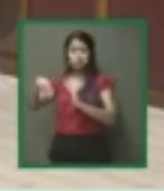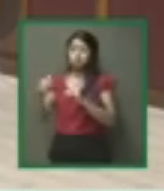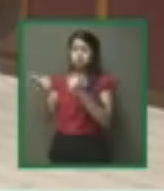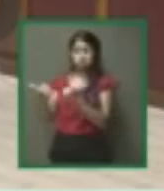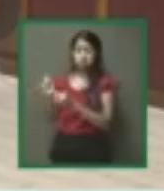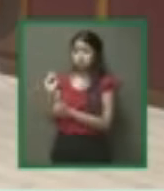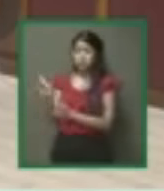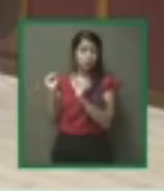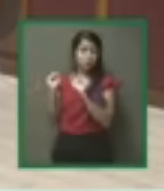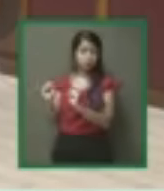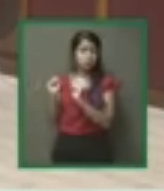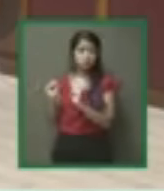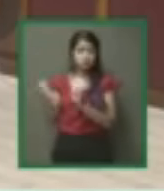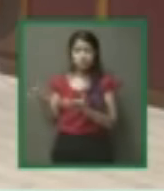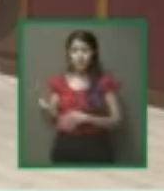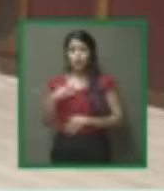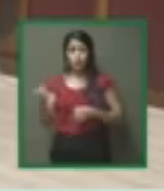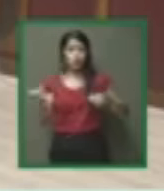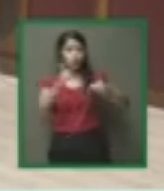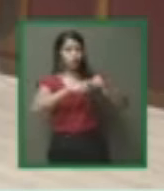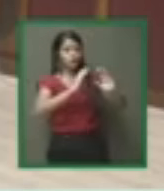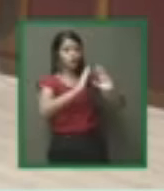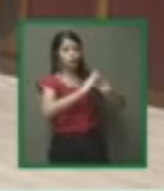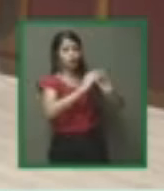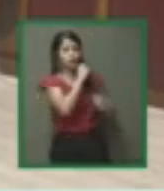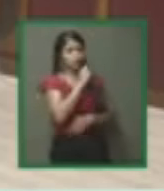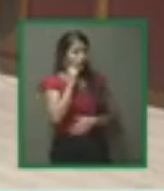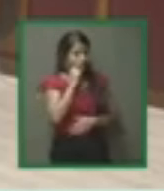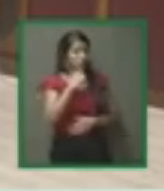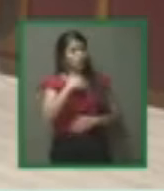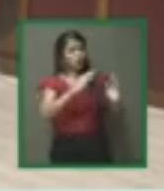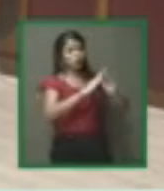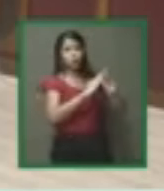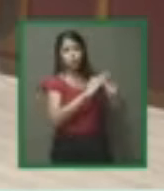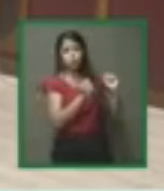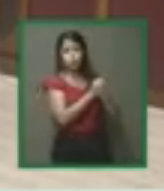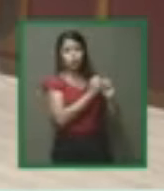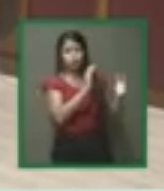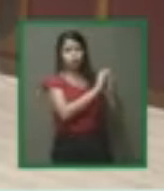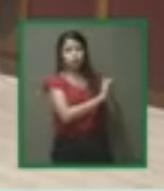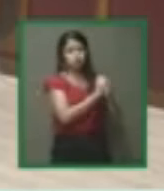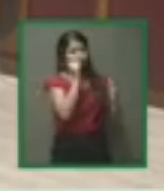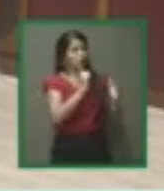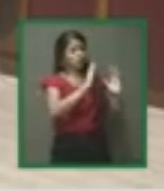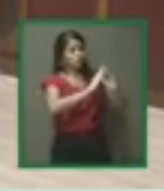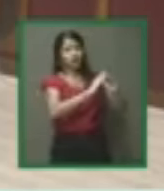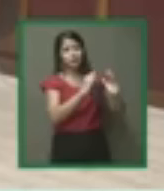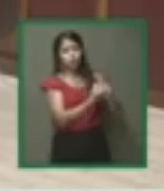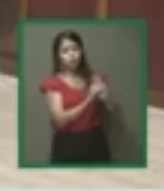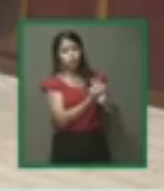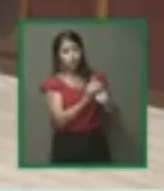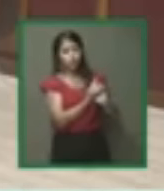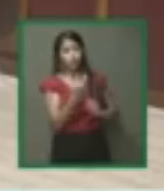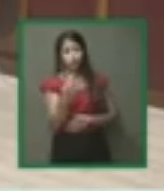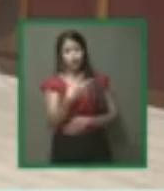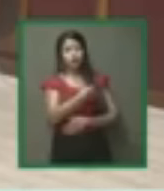tudo bem, ele foi morar na casa do Lohan, eu voltei para Macapá, fiquei na casa da minha esposa, nesse momento ela já morava sozinha, com os meus filhos,